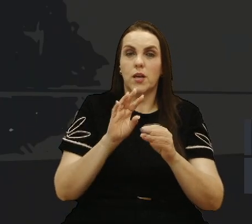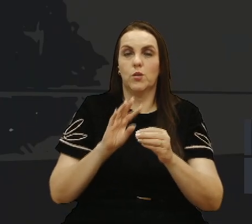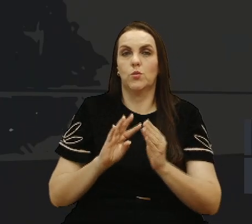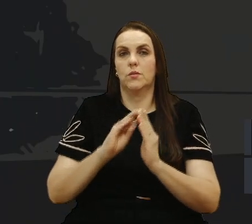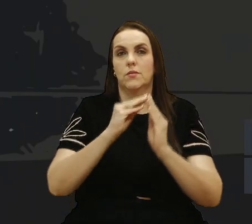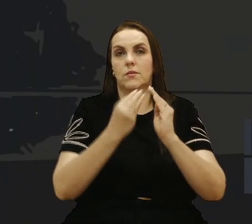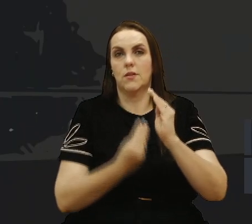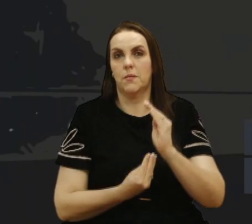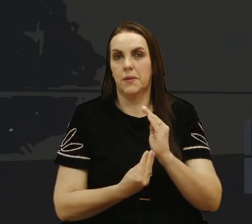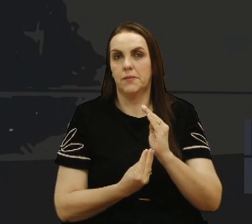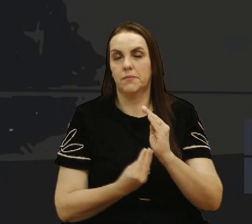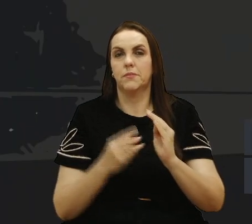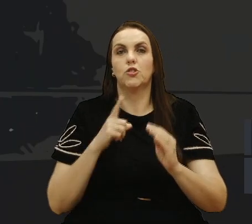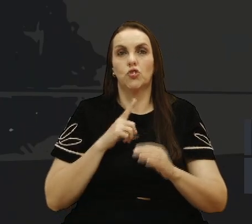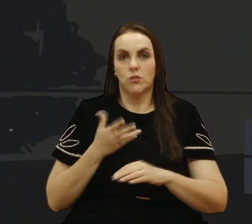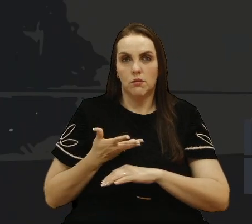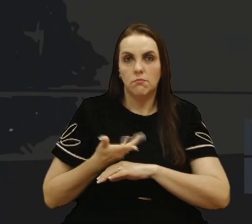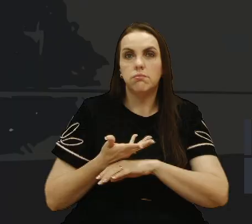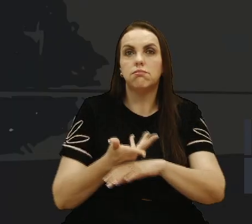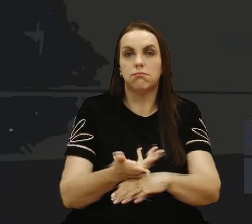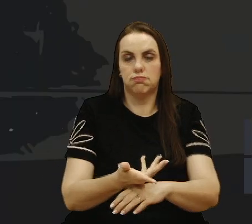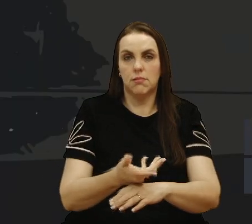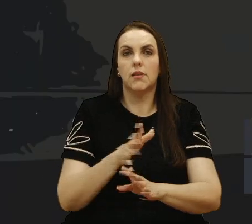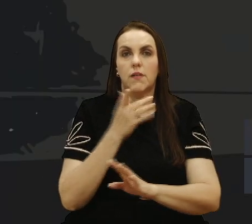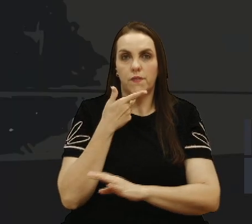elas já tinham uma celeridade. Foi falado